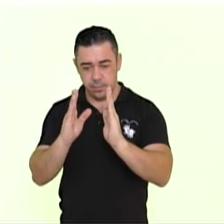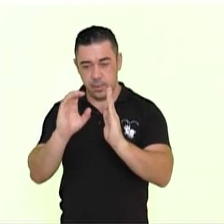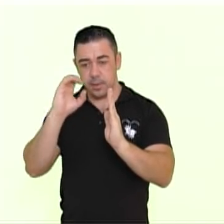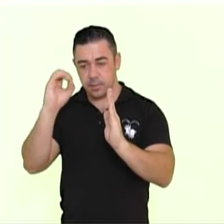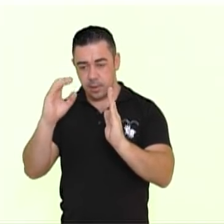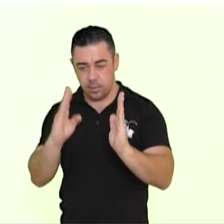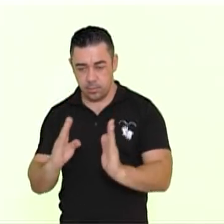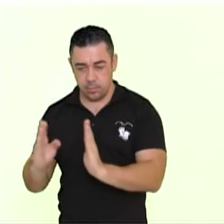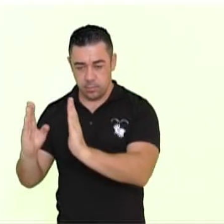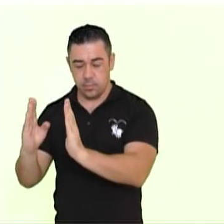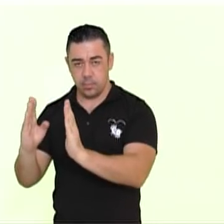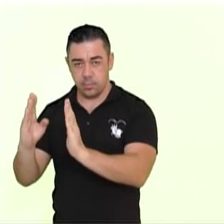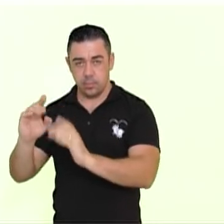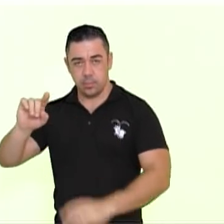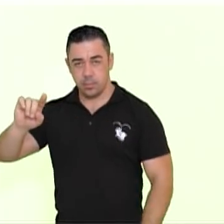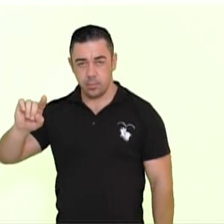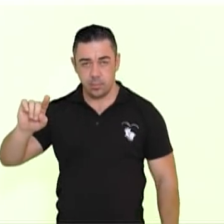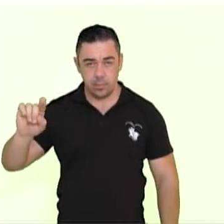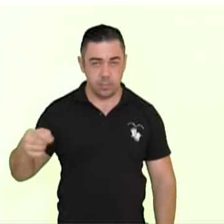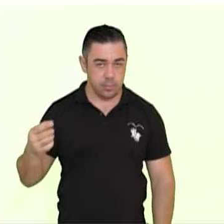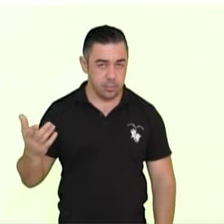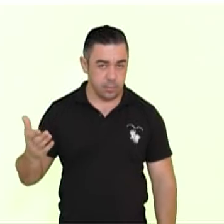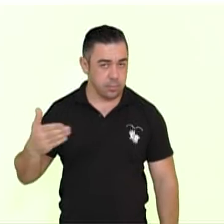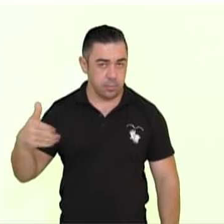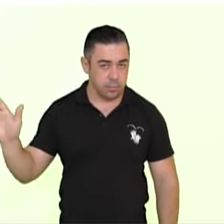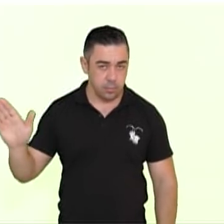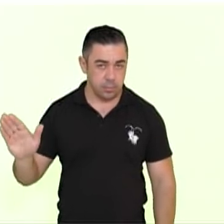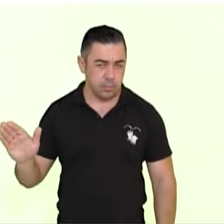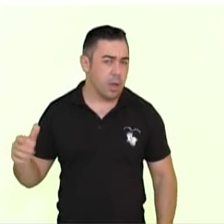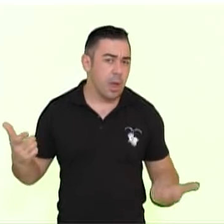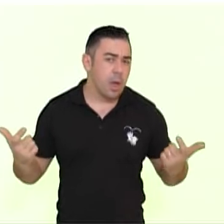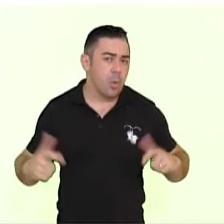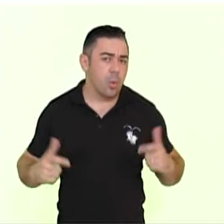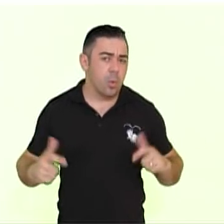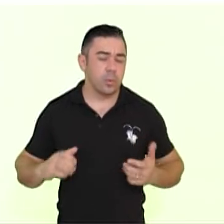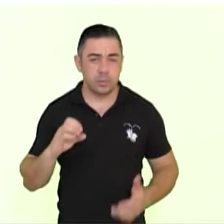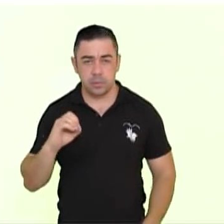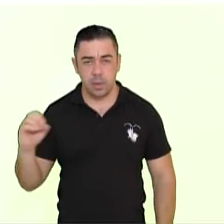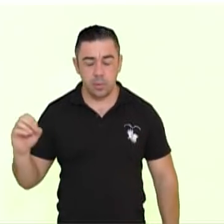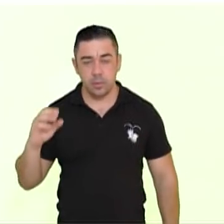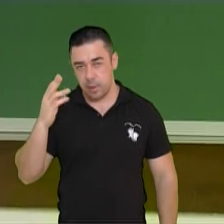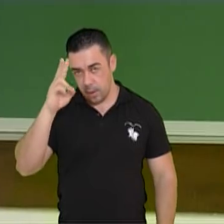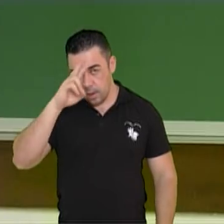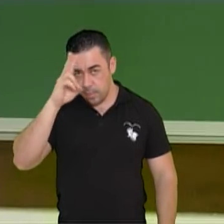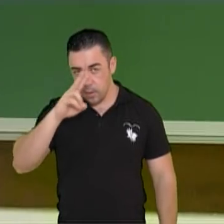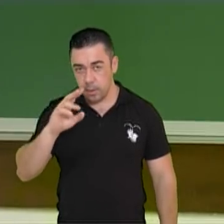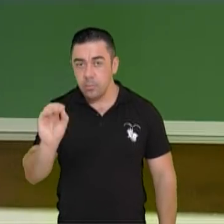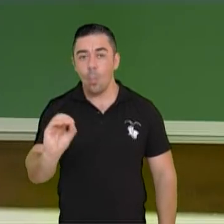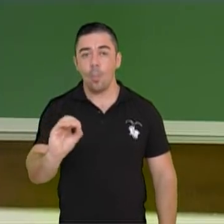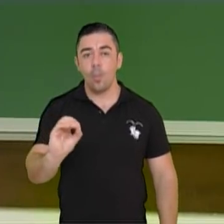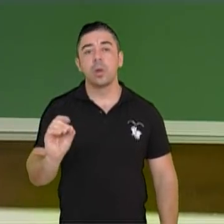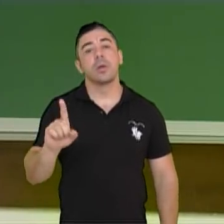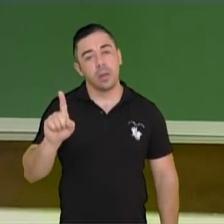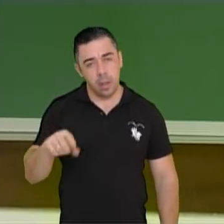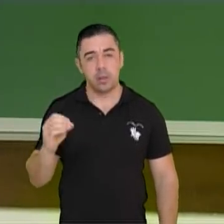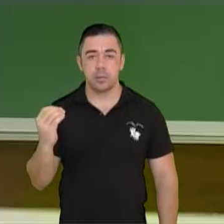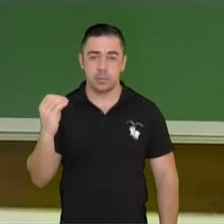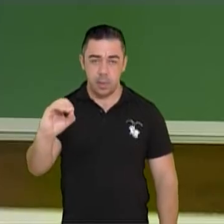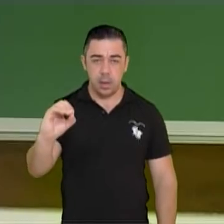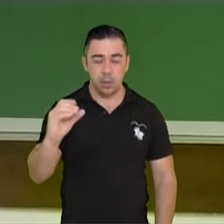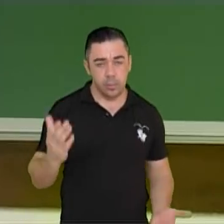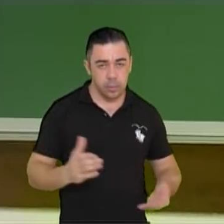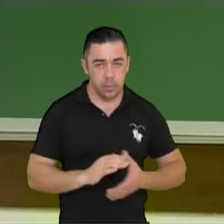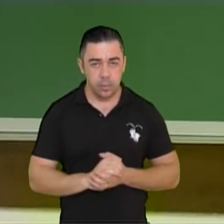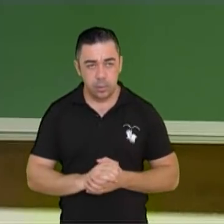parada exatamente aqui. Mas, prof, esse 0 surgiu da onde? Espaço em branco completa com